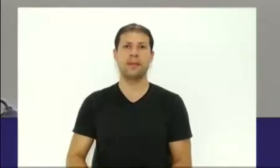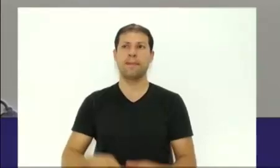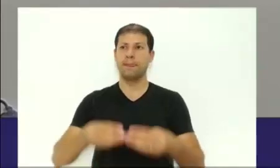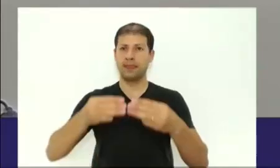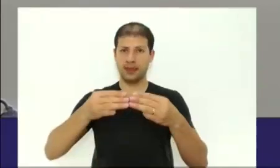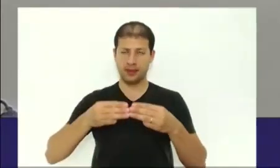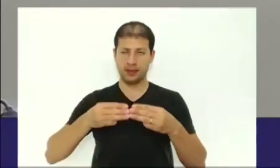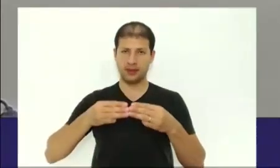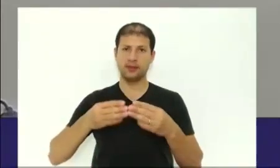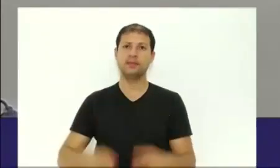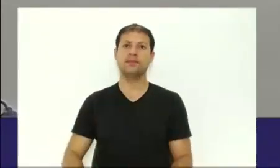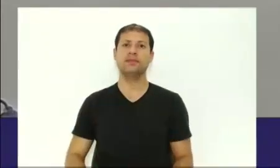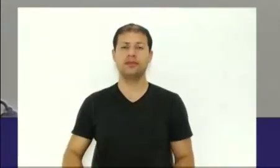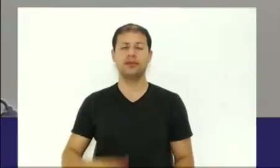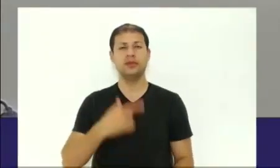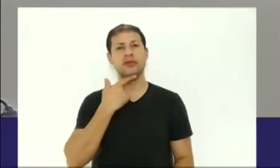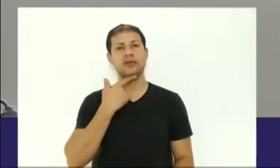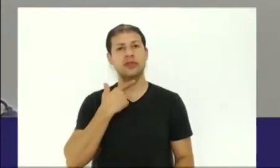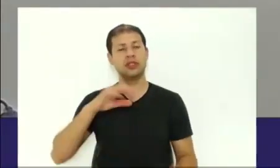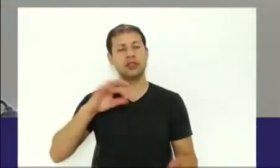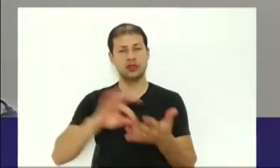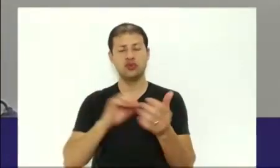e gostaria de assinar junto também.